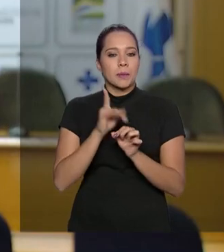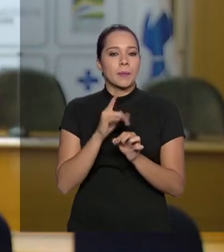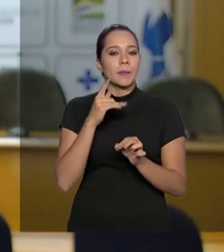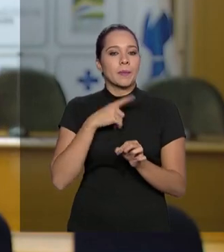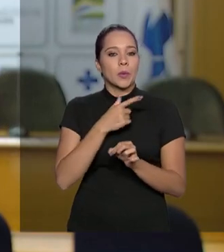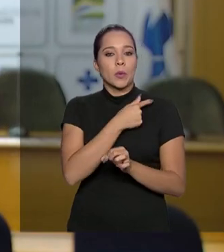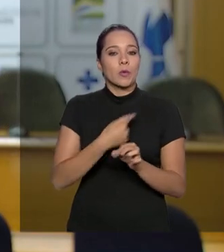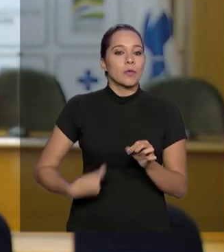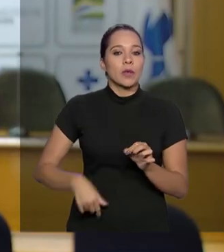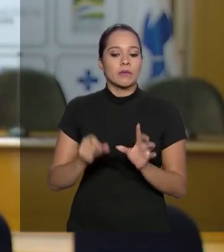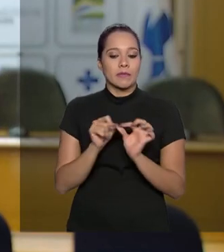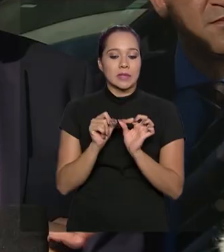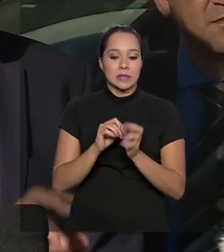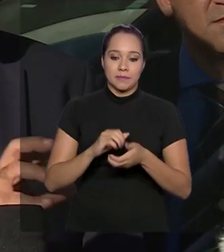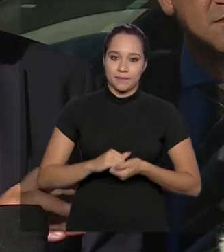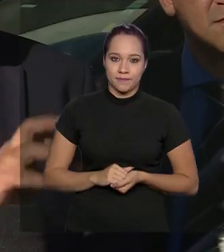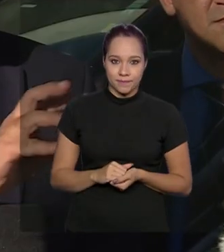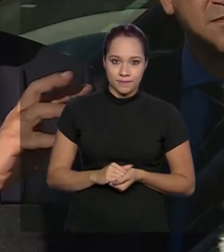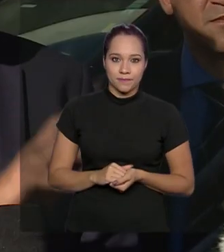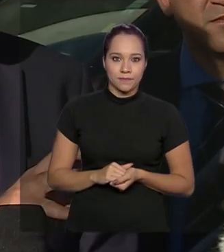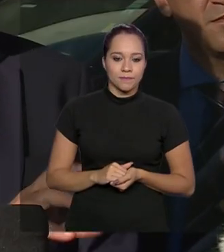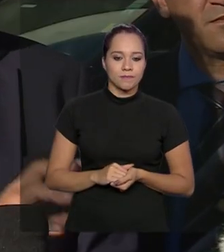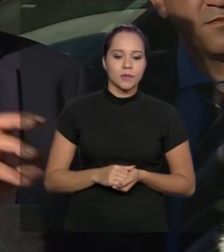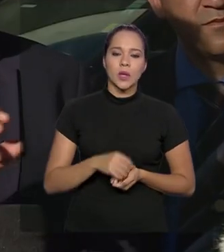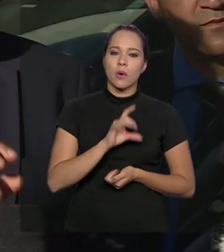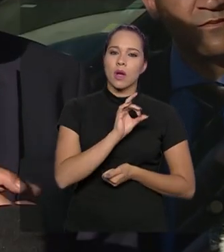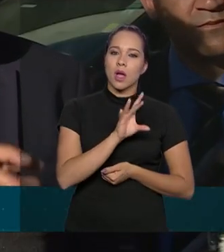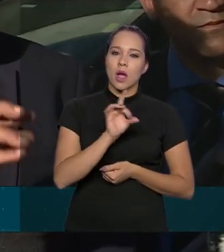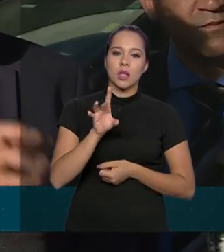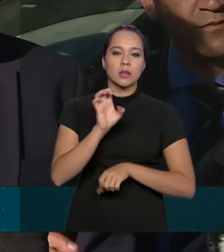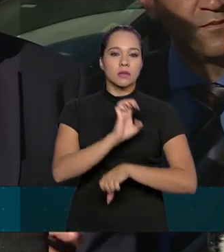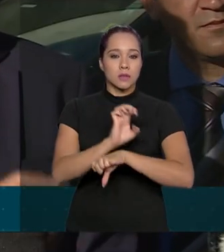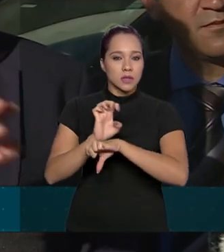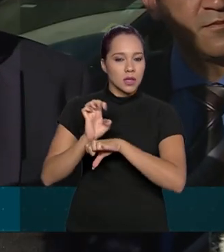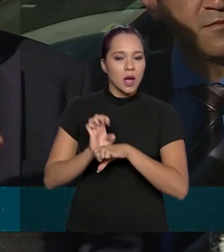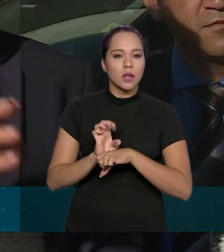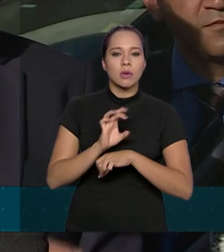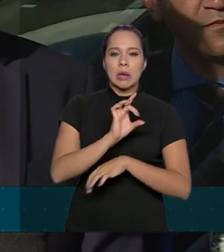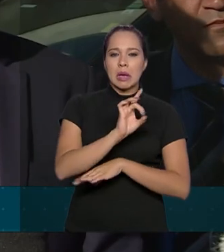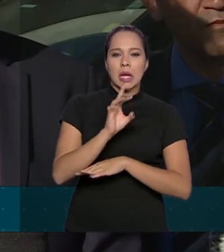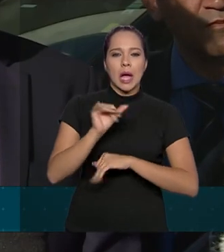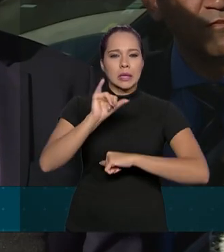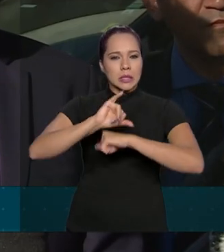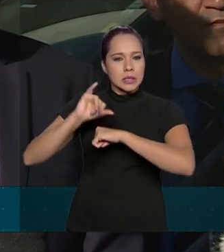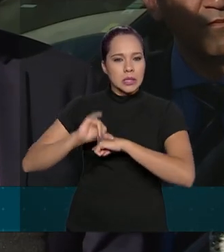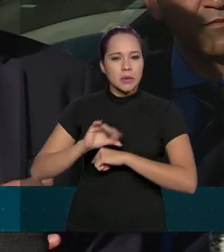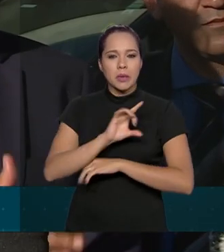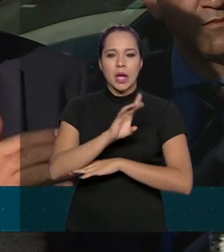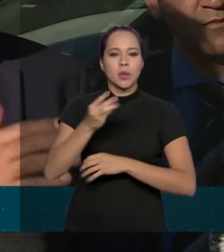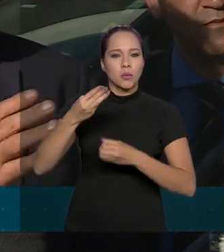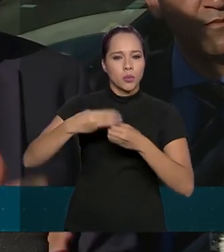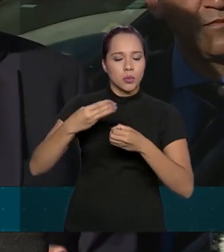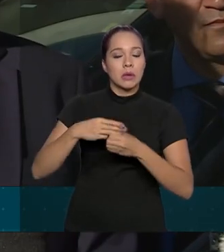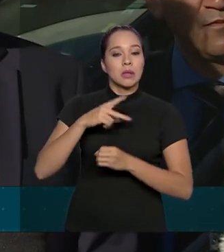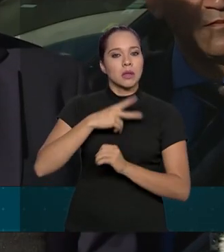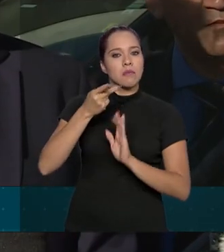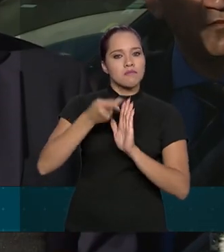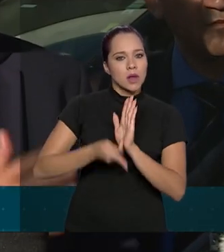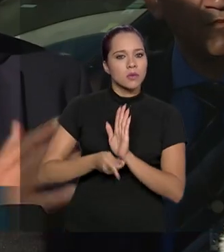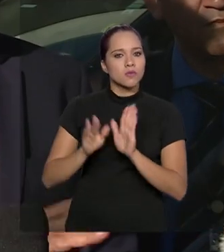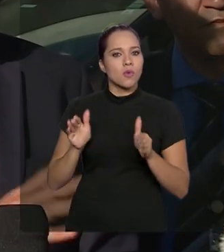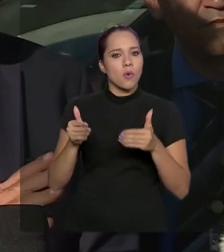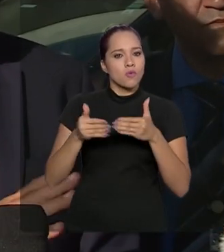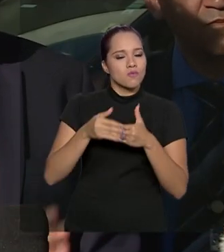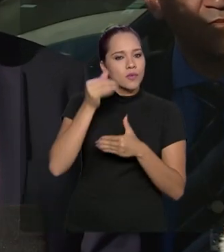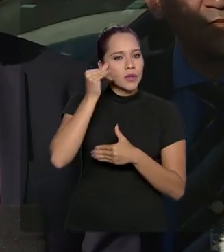pelo governo. Cada estado e cada capital e cada município tem o seu plano de contingência.